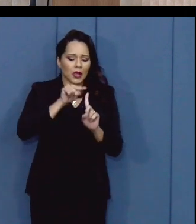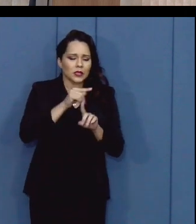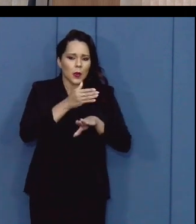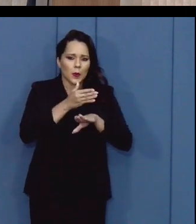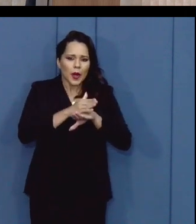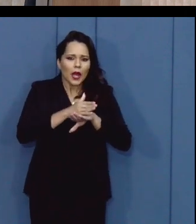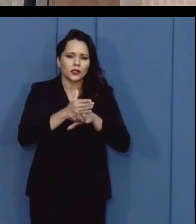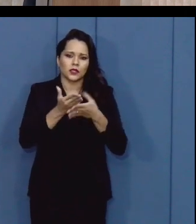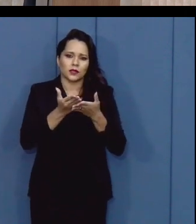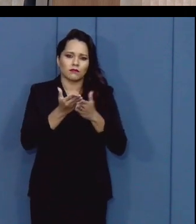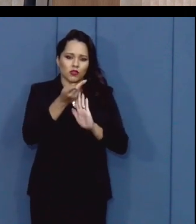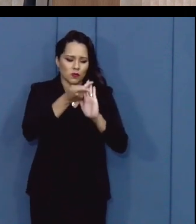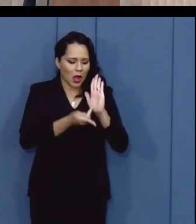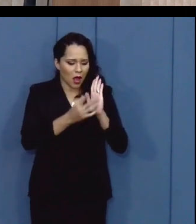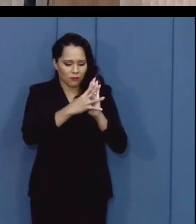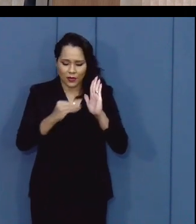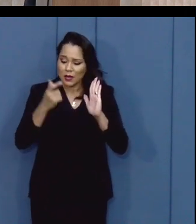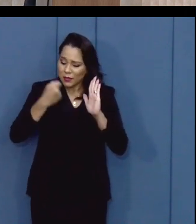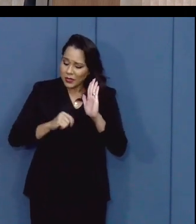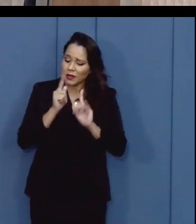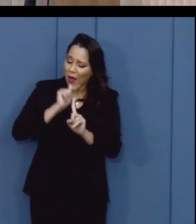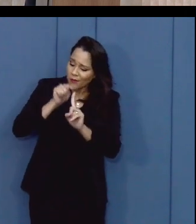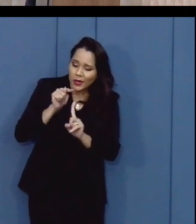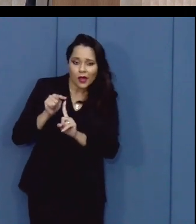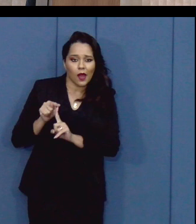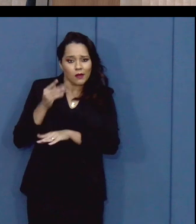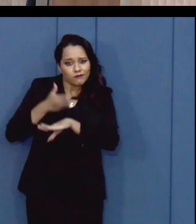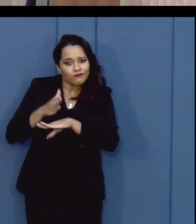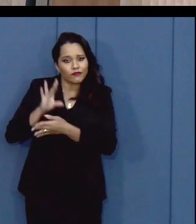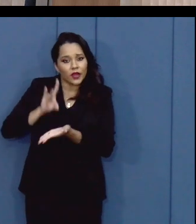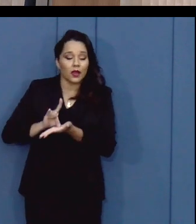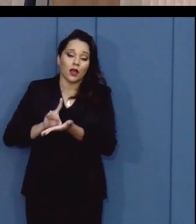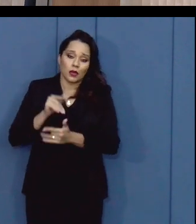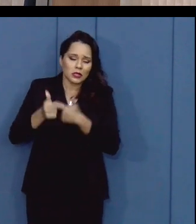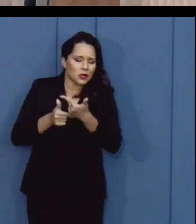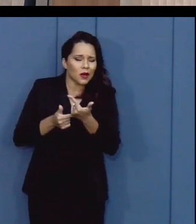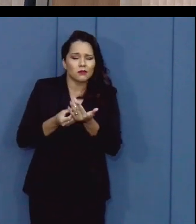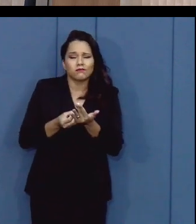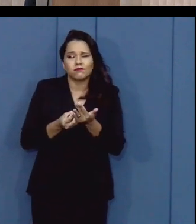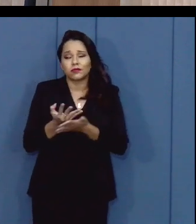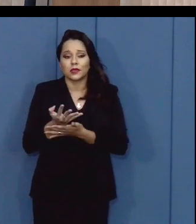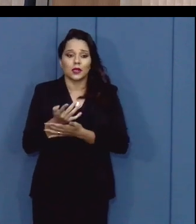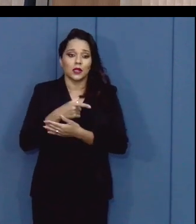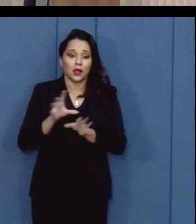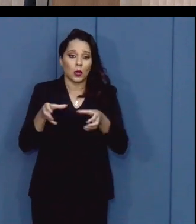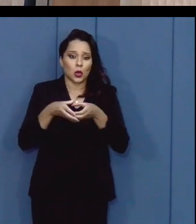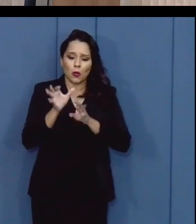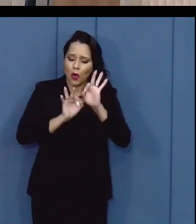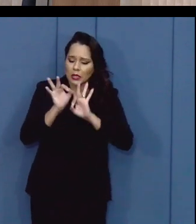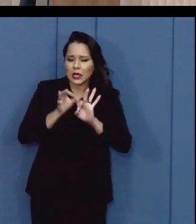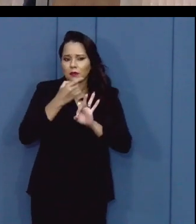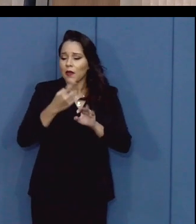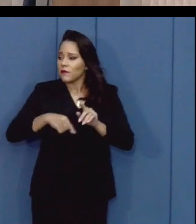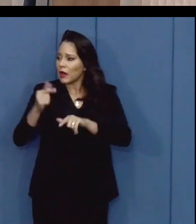Aplicação prática dos padrões. A gente tem que buscar aplicar de forma prática. É o que a gente trabalha tanto, né? A gente tem uma delegação bem